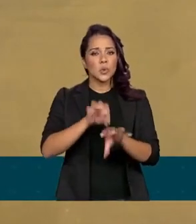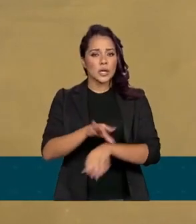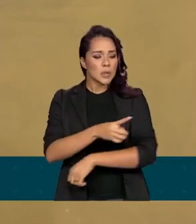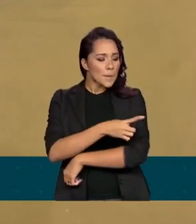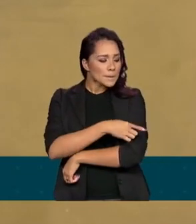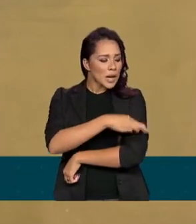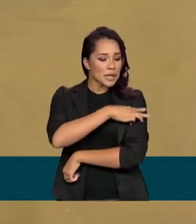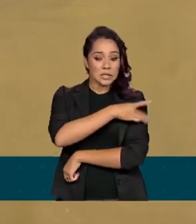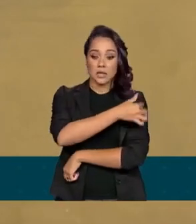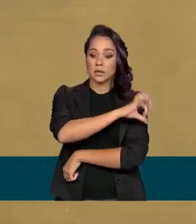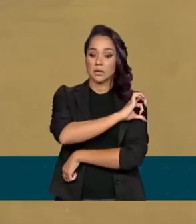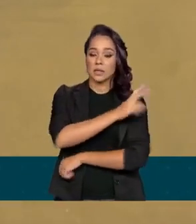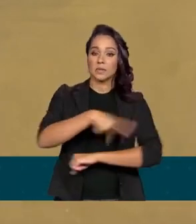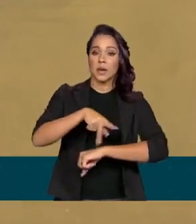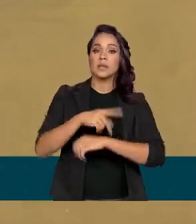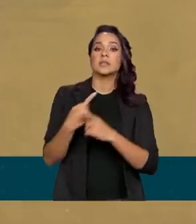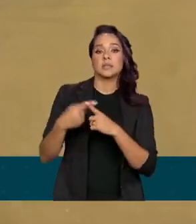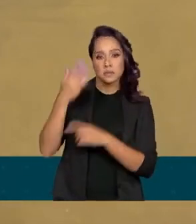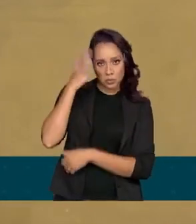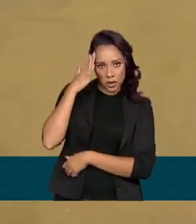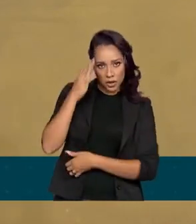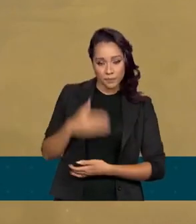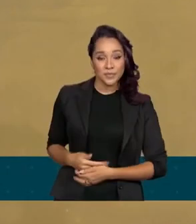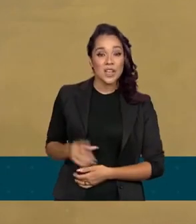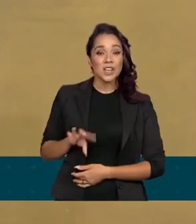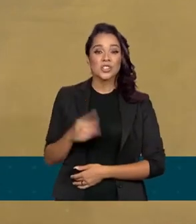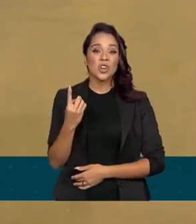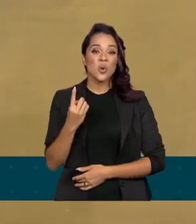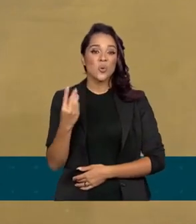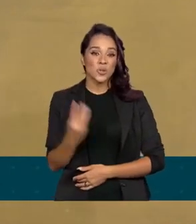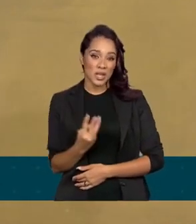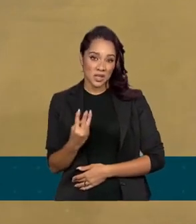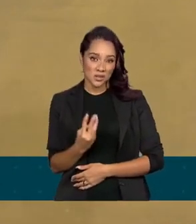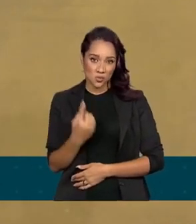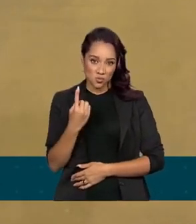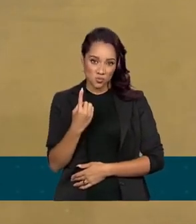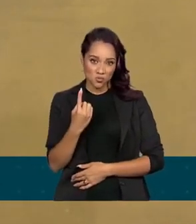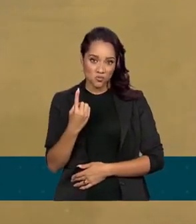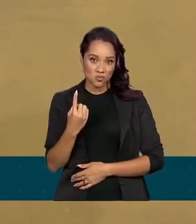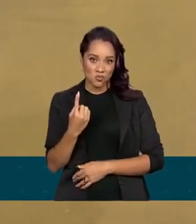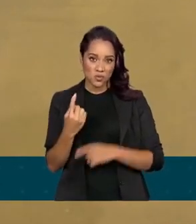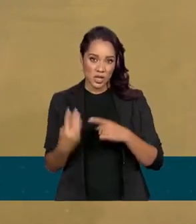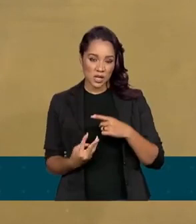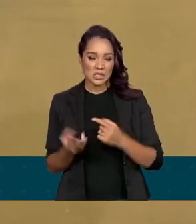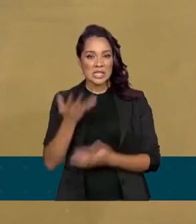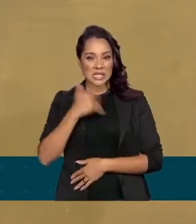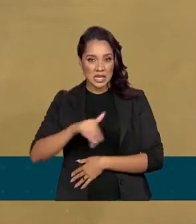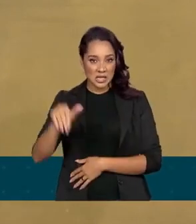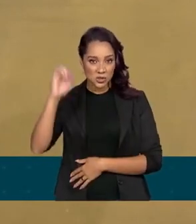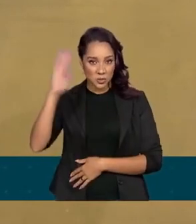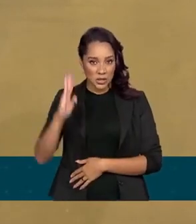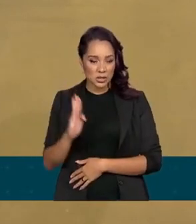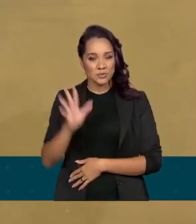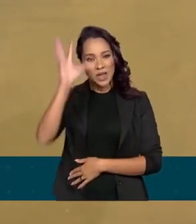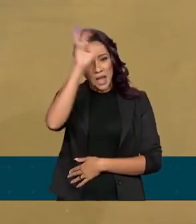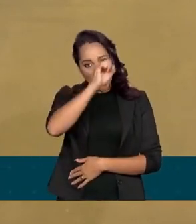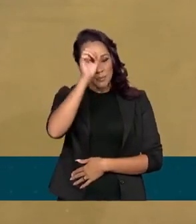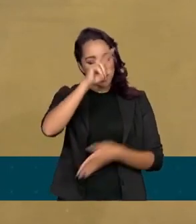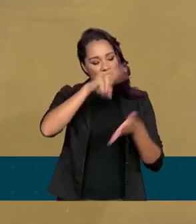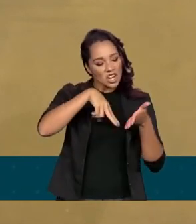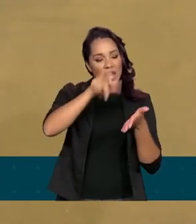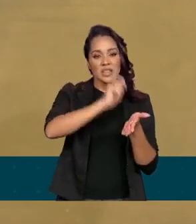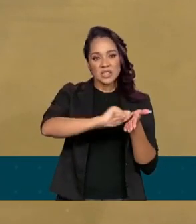país. Sabe por quê? Porque apenas um terço das nossas crianças brasileiras aprendem a ler